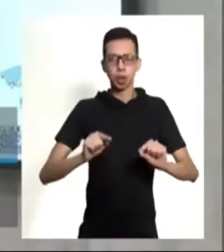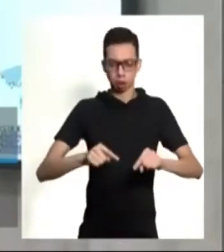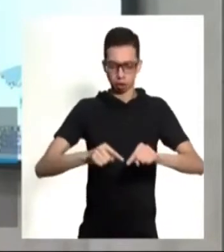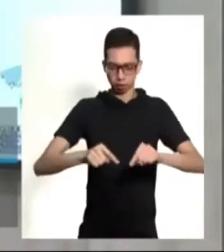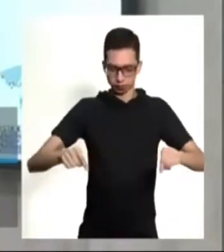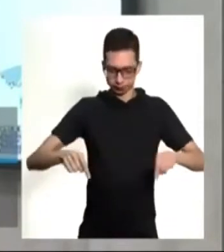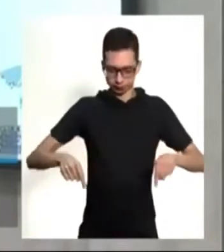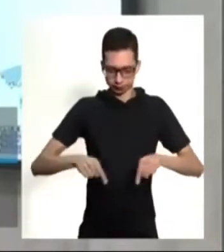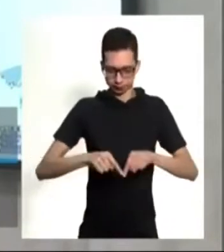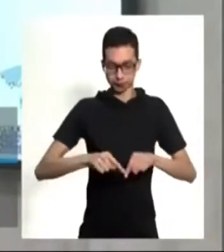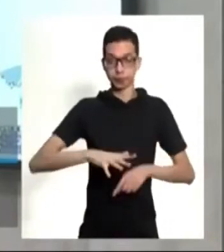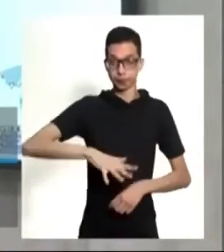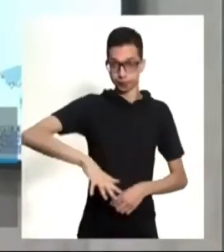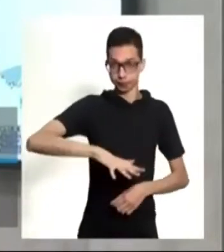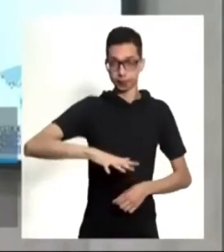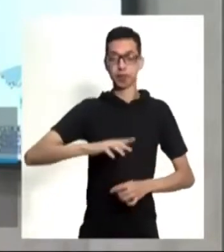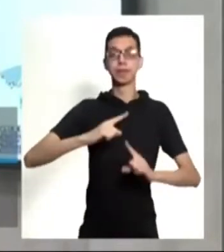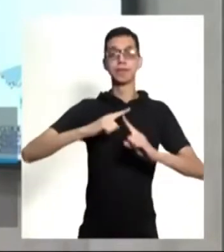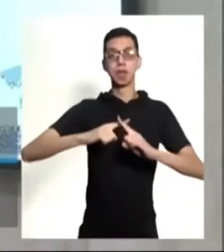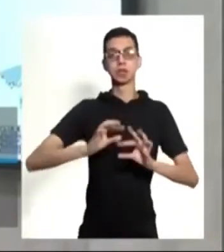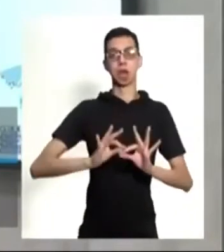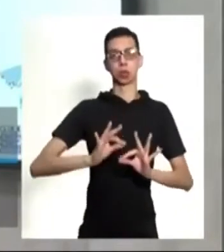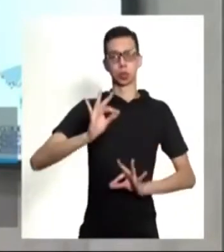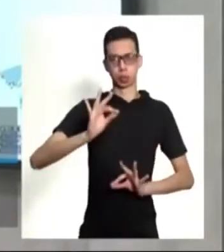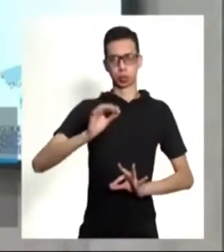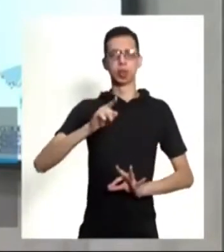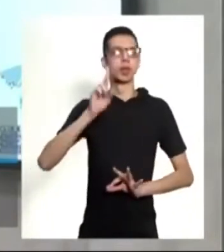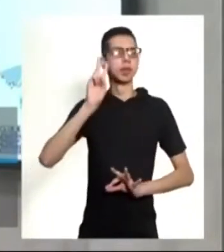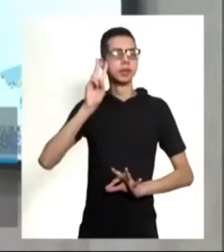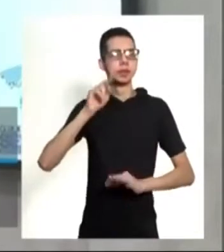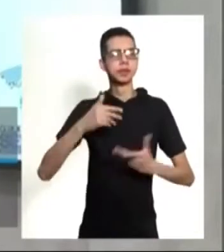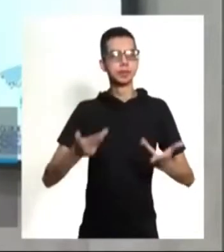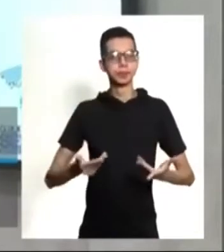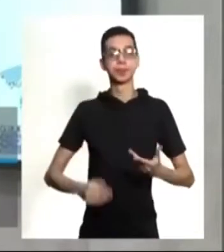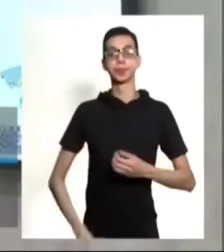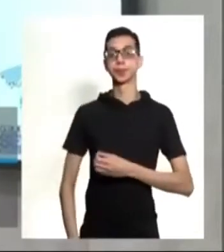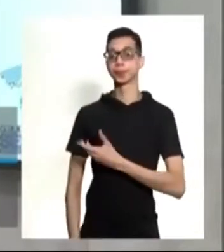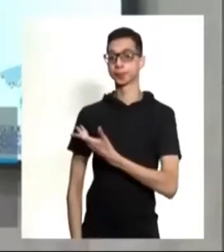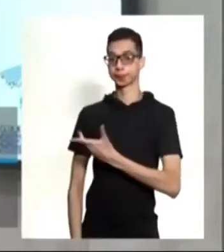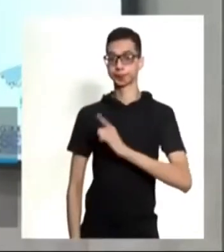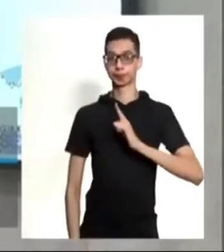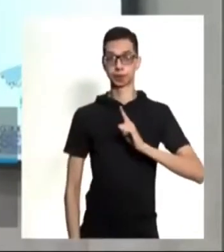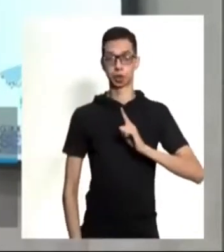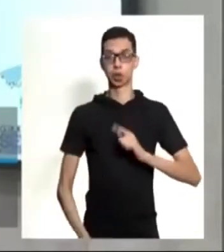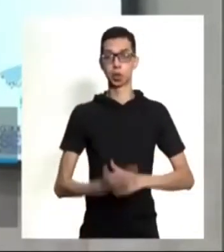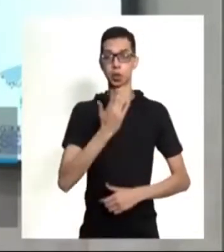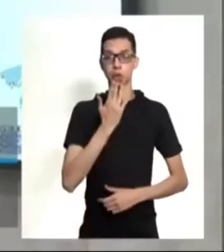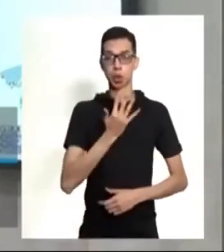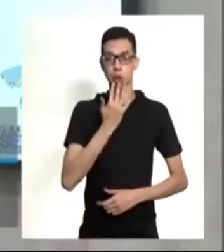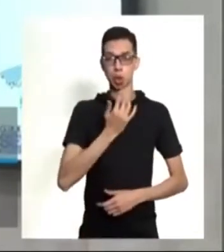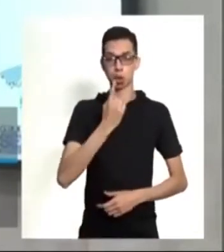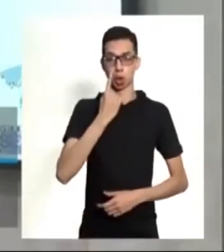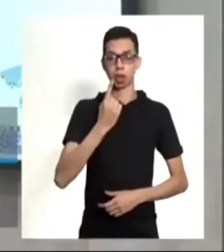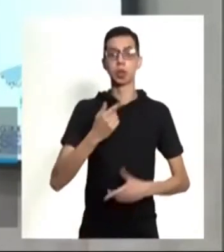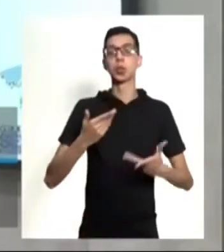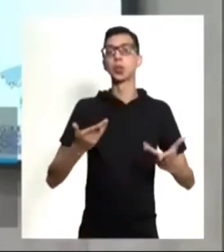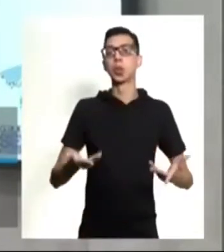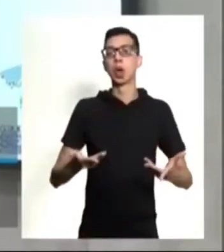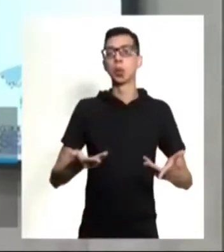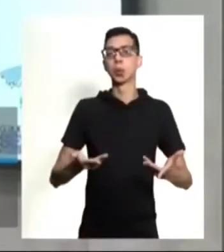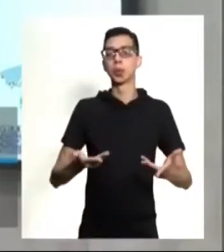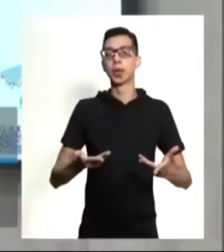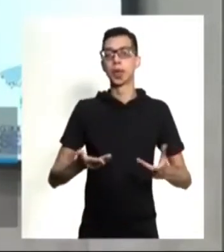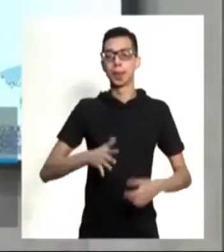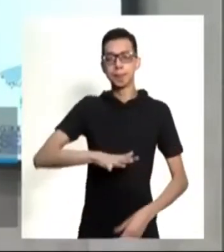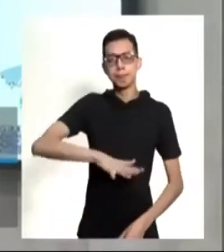planos paralelos. Nesse sólido que nós trazemos representado para vocês, né, destacado por uma cor, vejam as bases. As bases eu